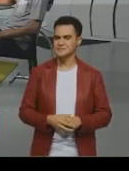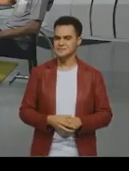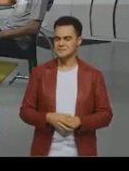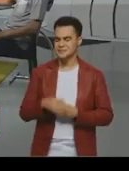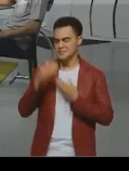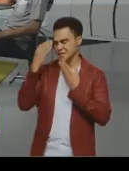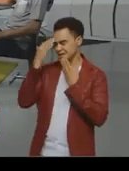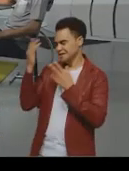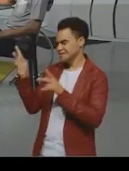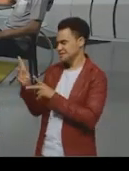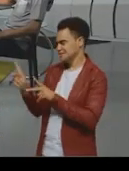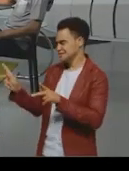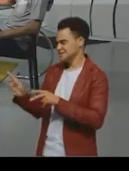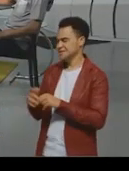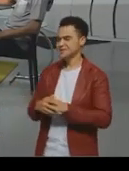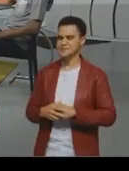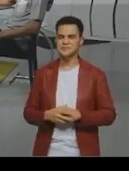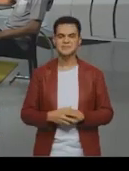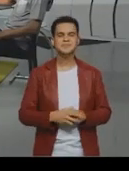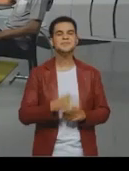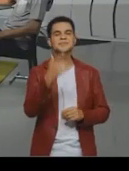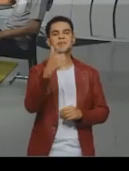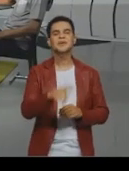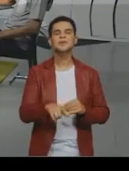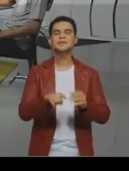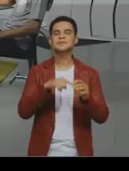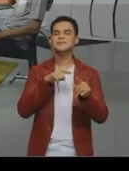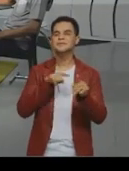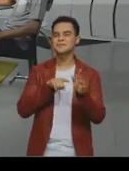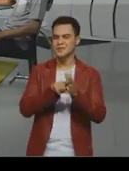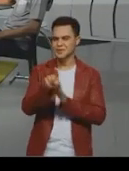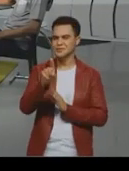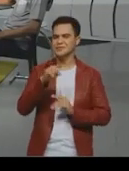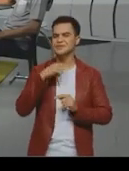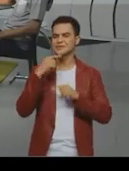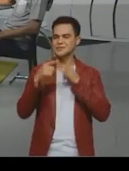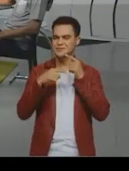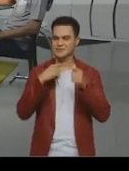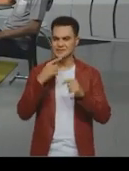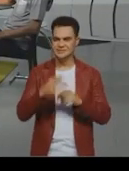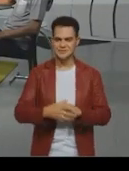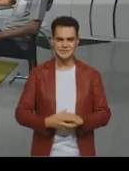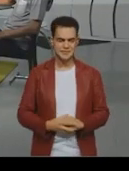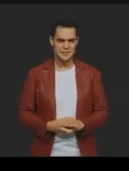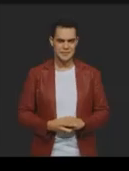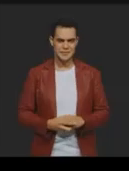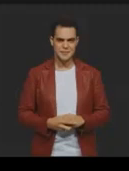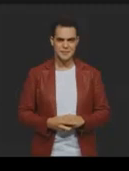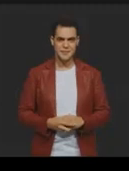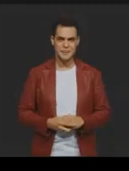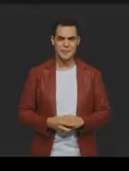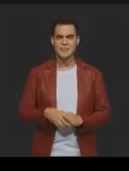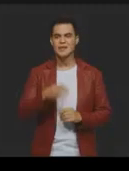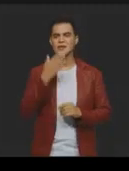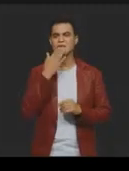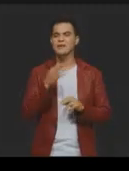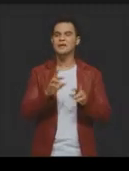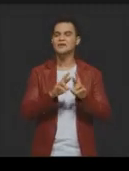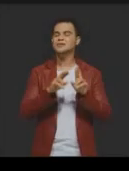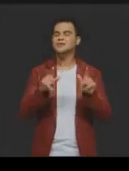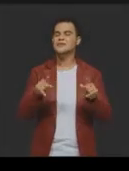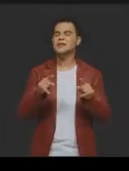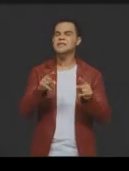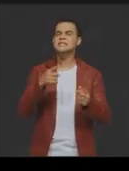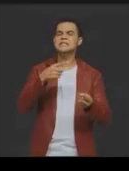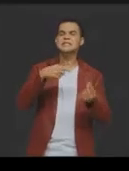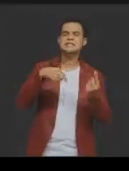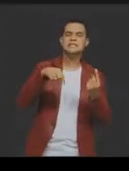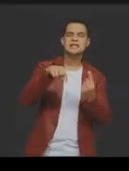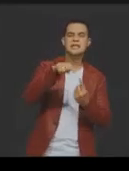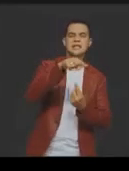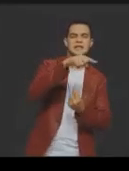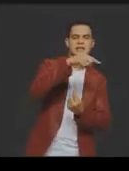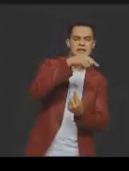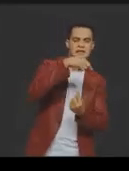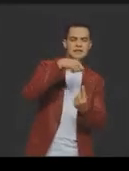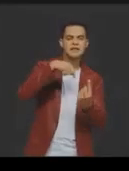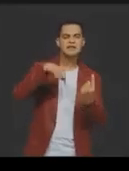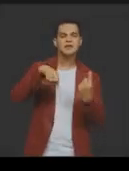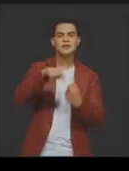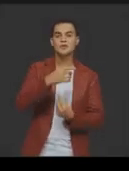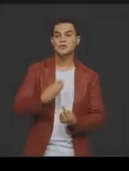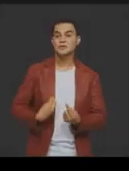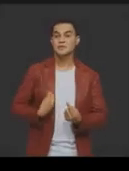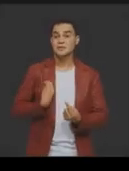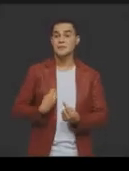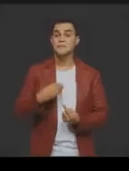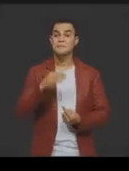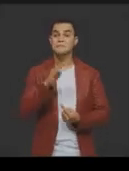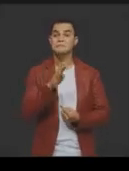Vamos para a próxima. Nossa próxima dúvida agora é para você, professor Vinícius. Qual a diferença do ciclo de vida das briófitas para as